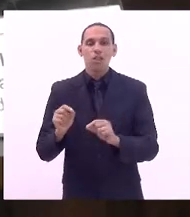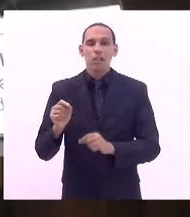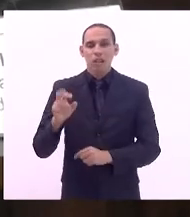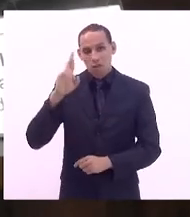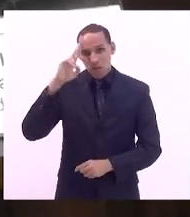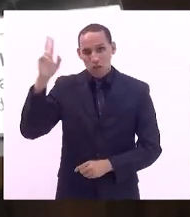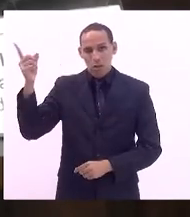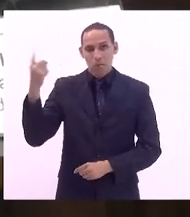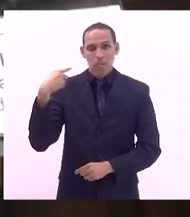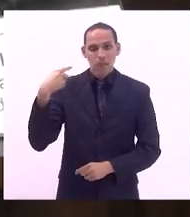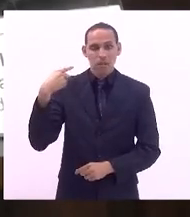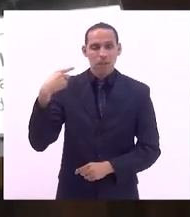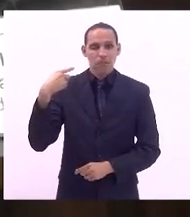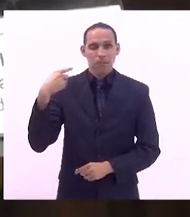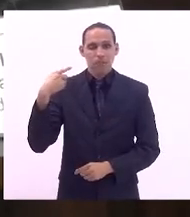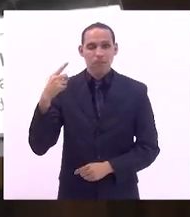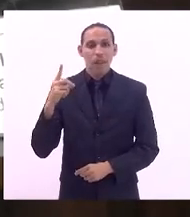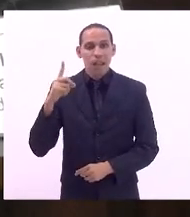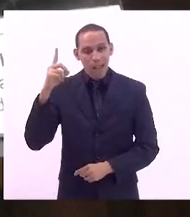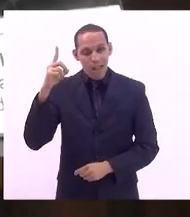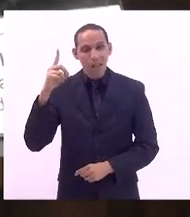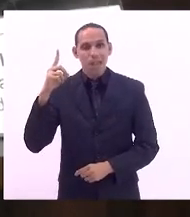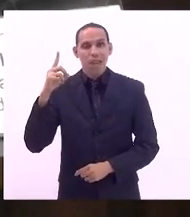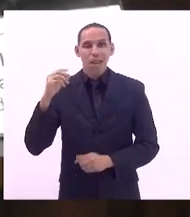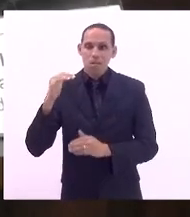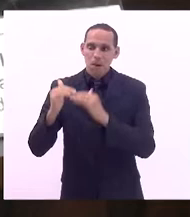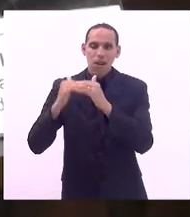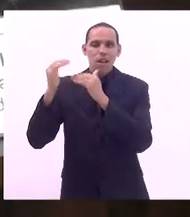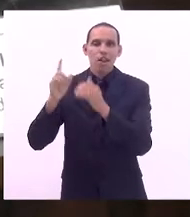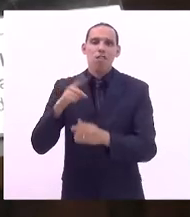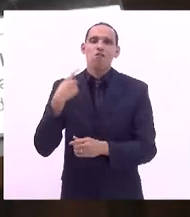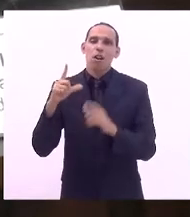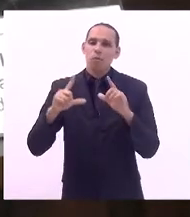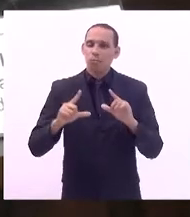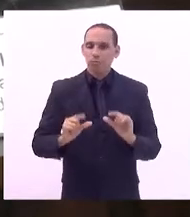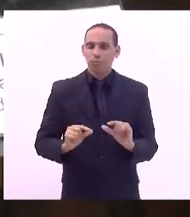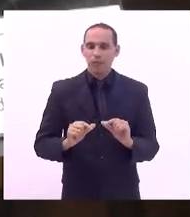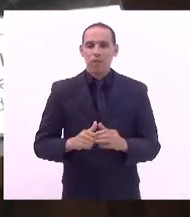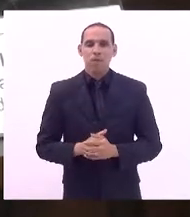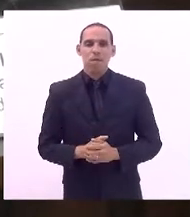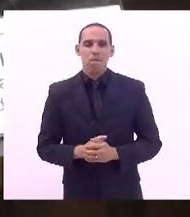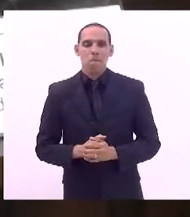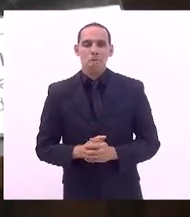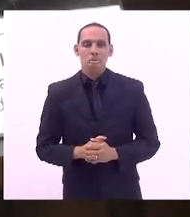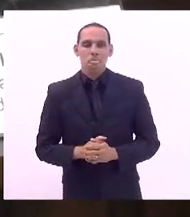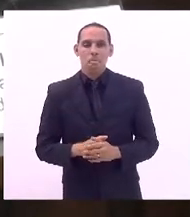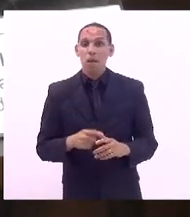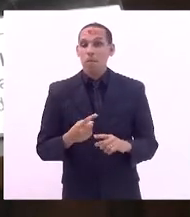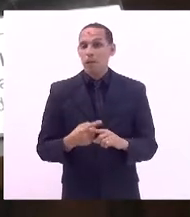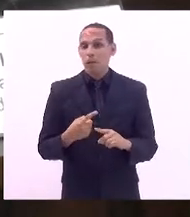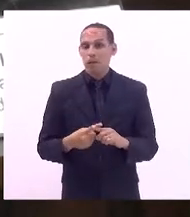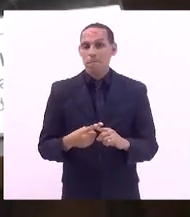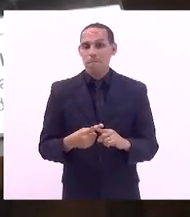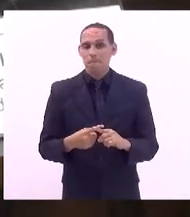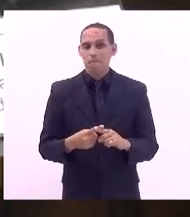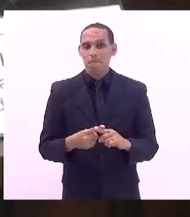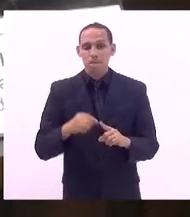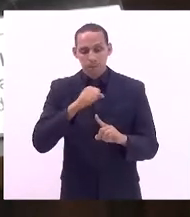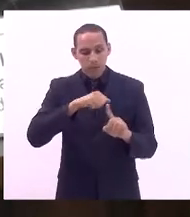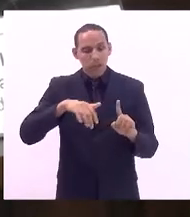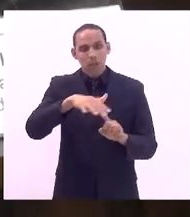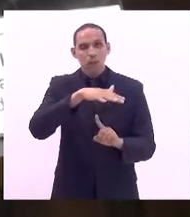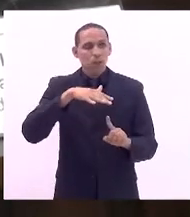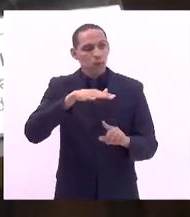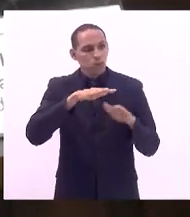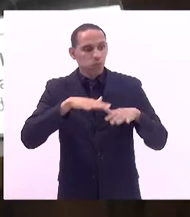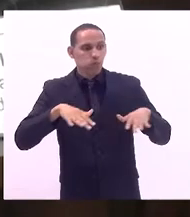manda importa que ele cresça que a gente diminua porque queridos a sociedade